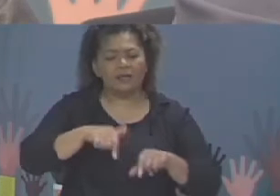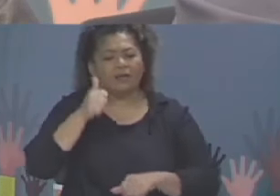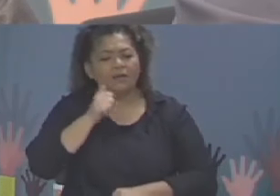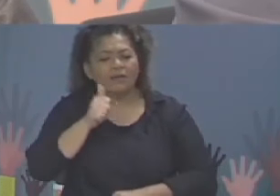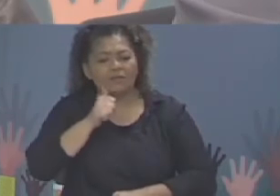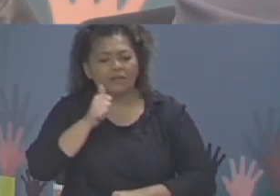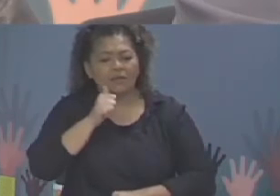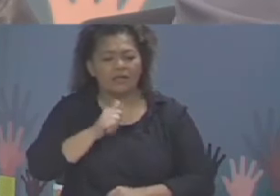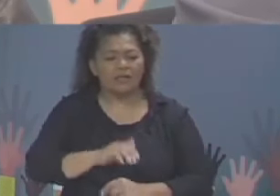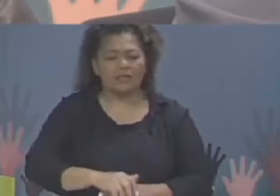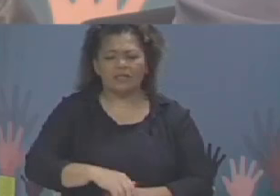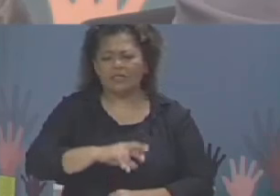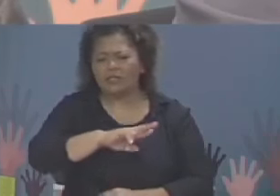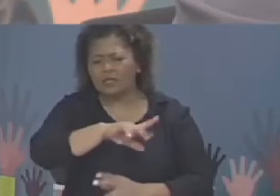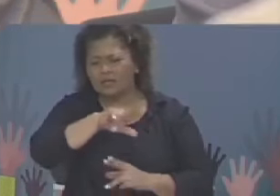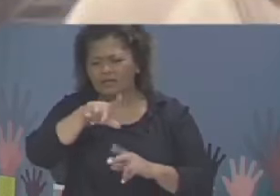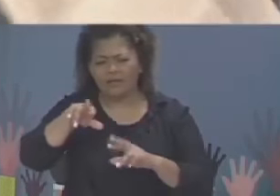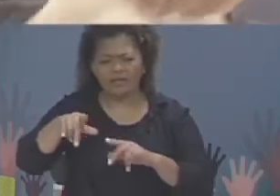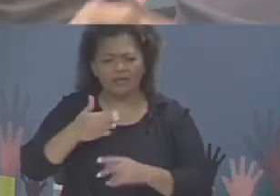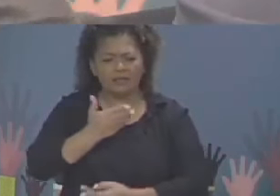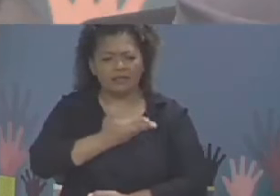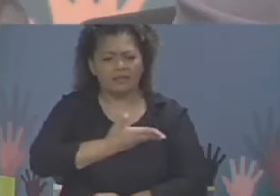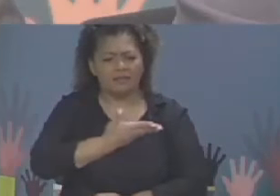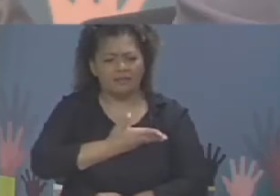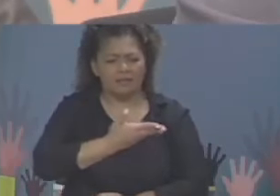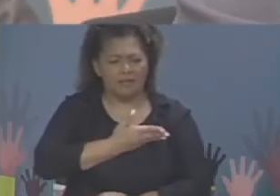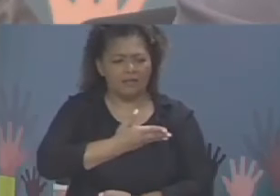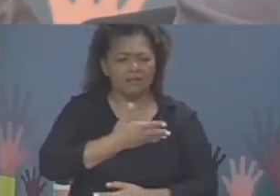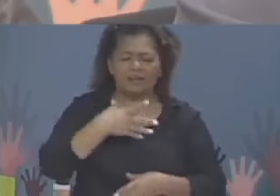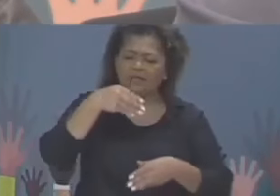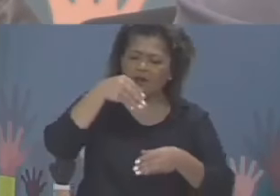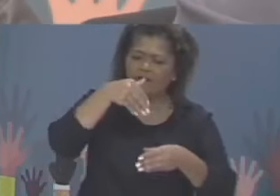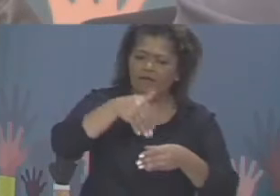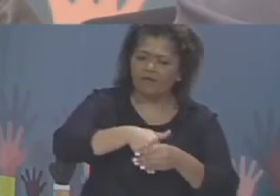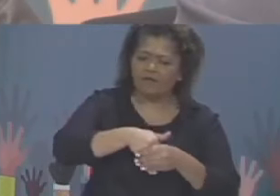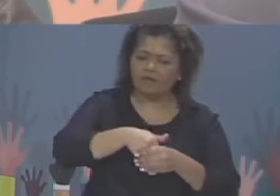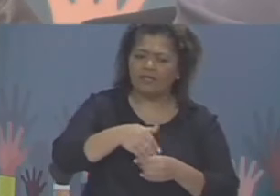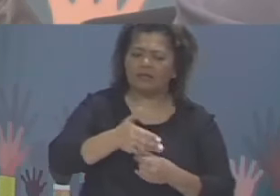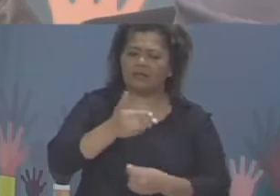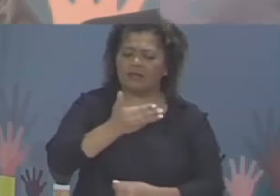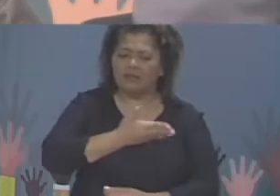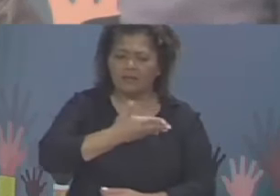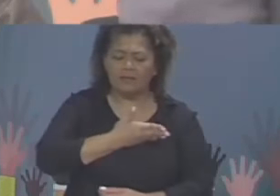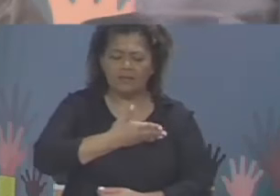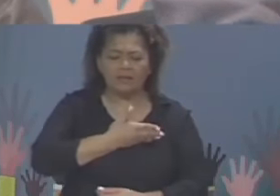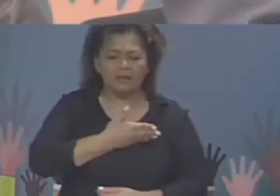os demais colegas da nossa chapa, que são os colegas que eu vou elencar aqui para